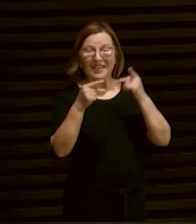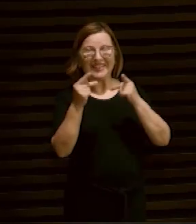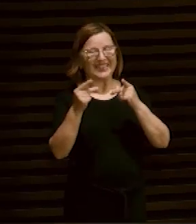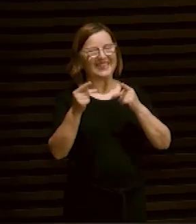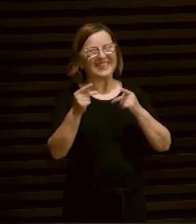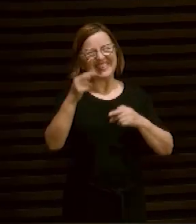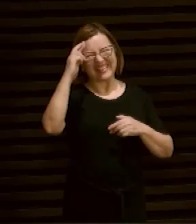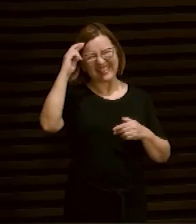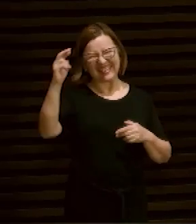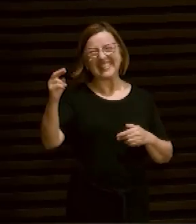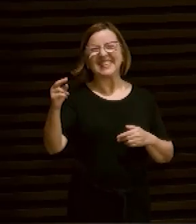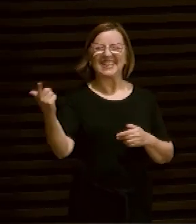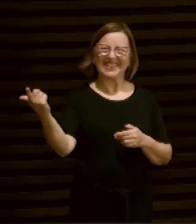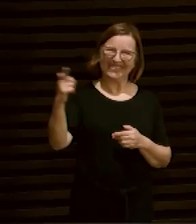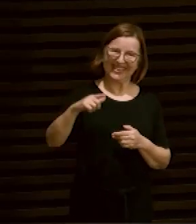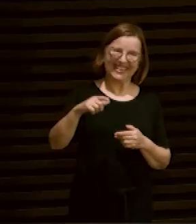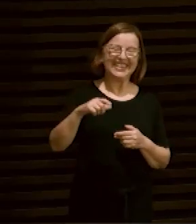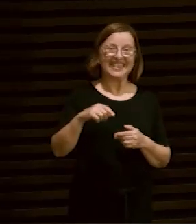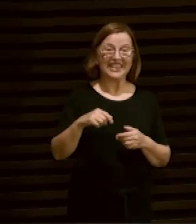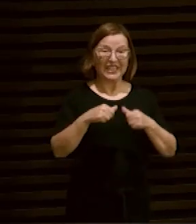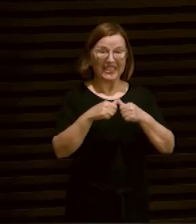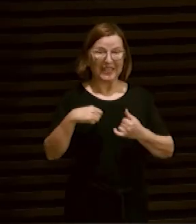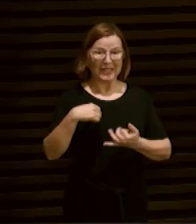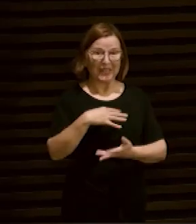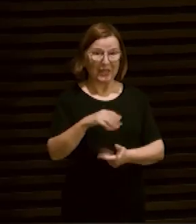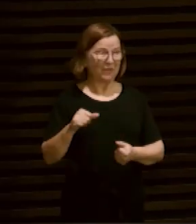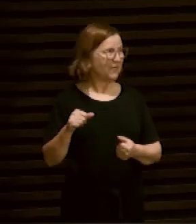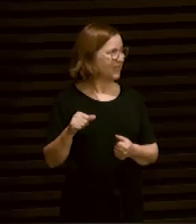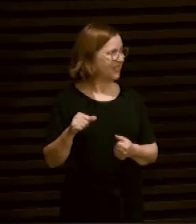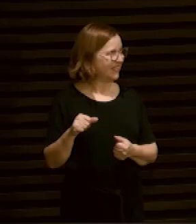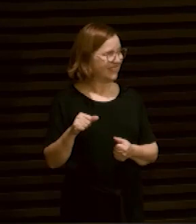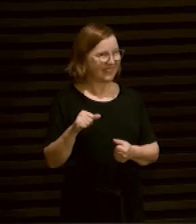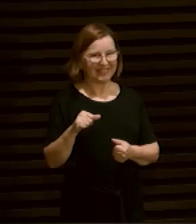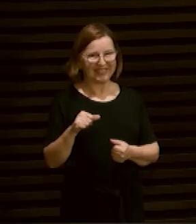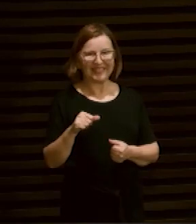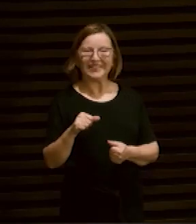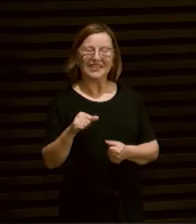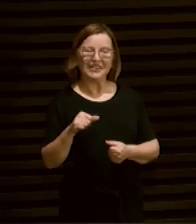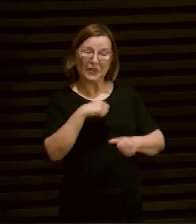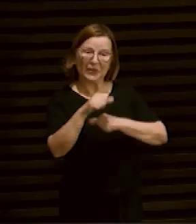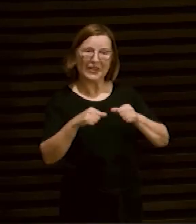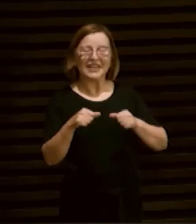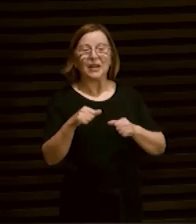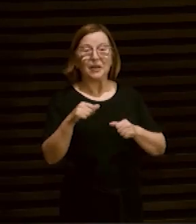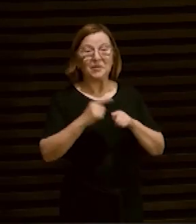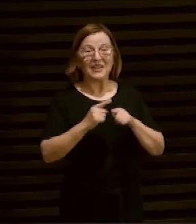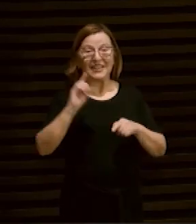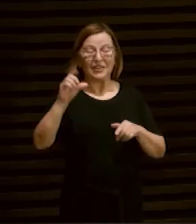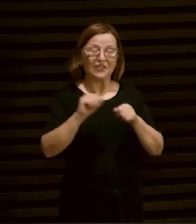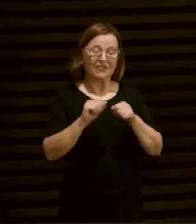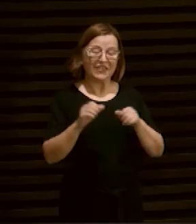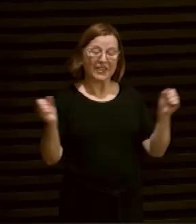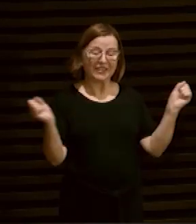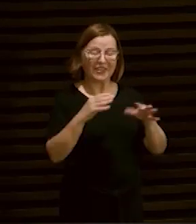vindo, e esse mundo vai se tornar novo. Eis que eu faço novas todas as coisas, e um novo céu e uma nova